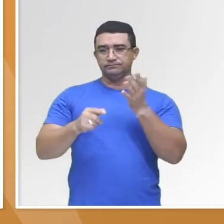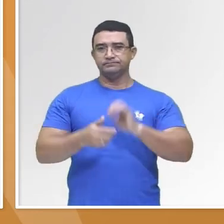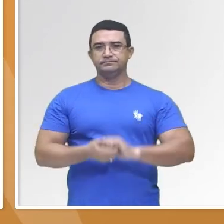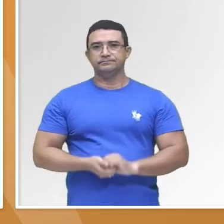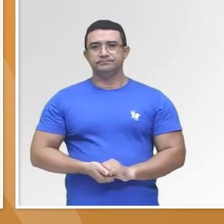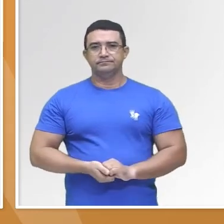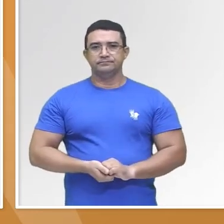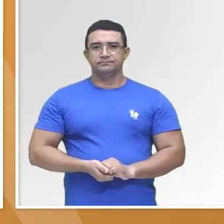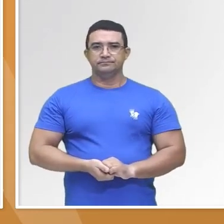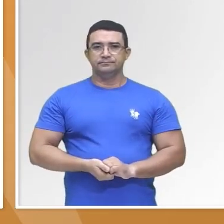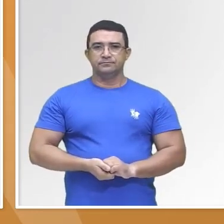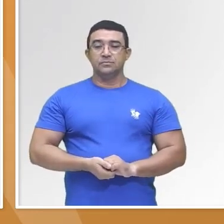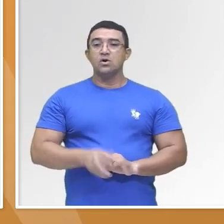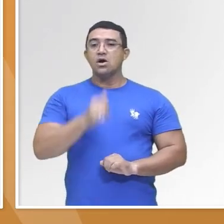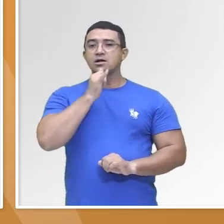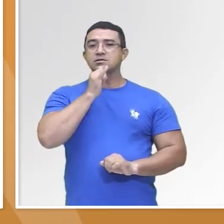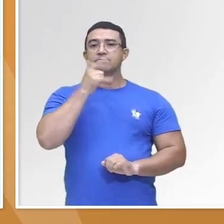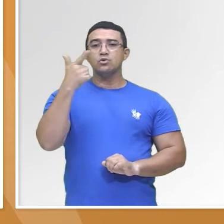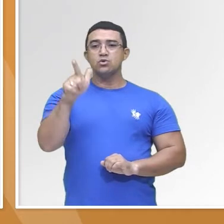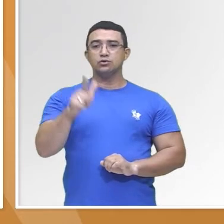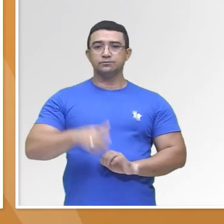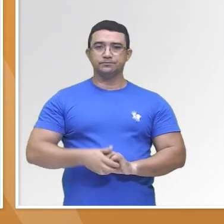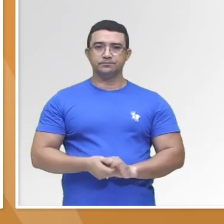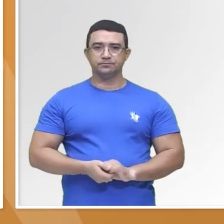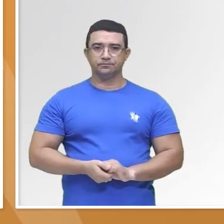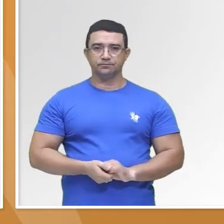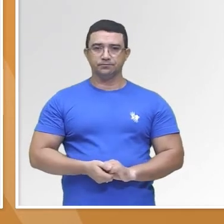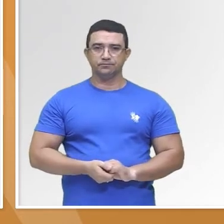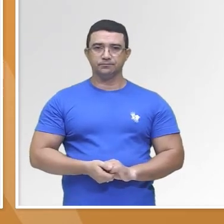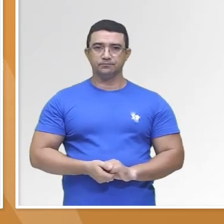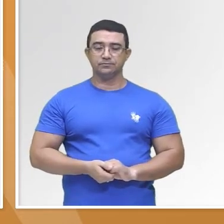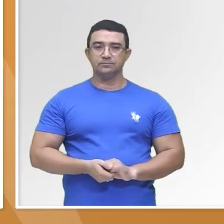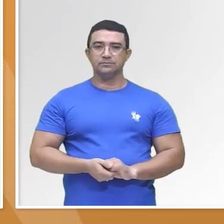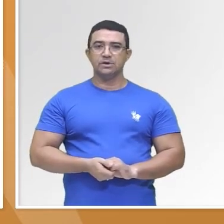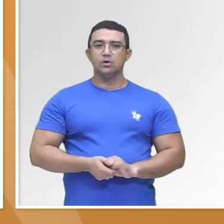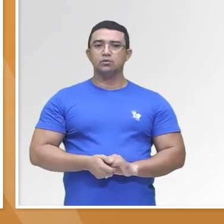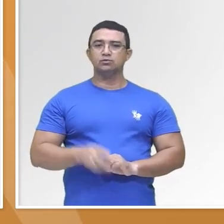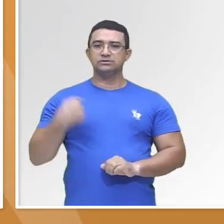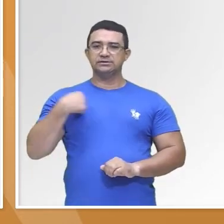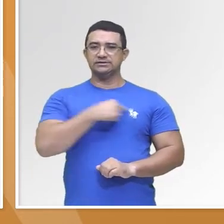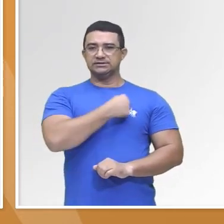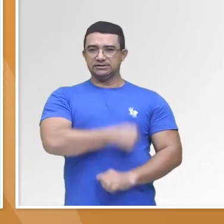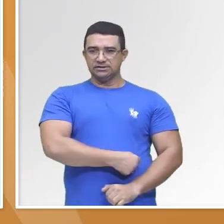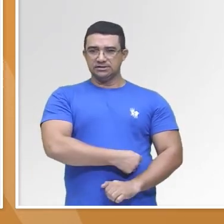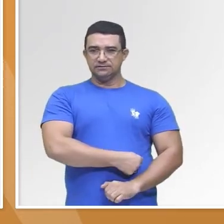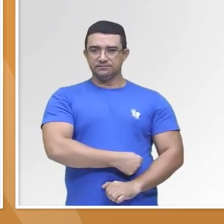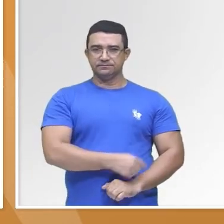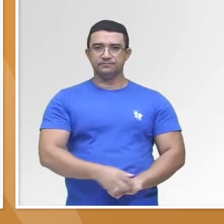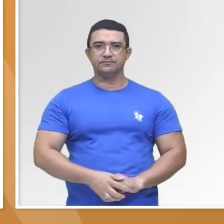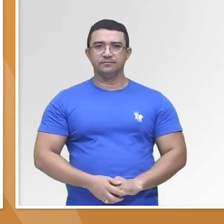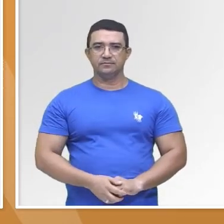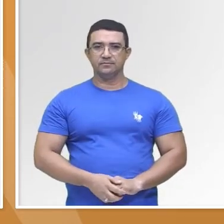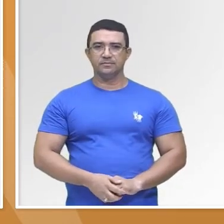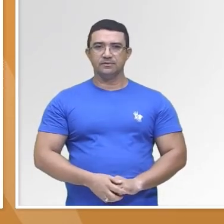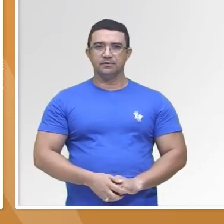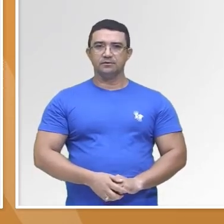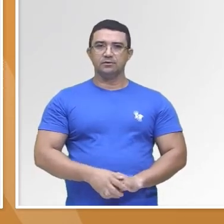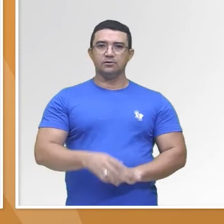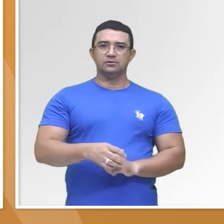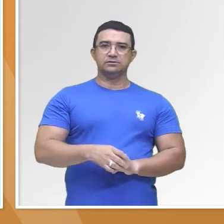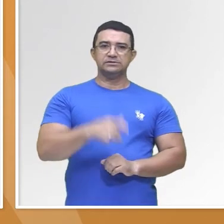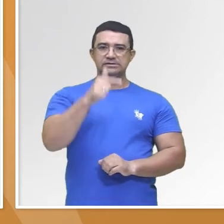então, outro exemplo, tá? Olha aqui a China. PEA da China,